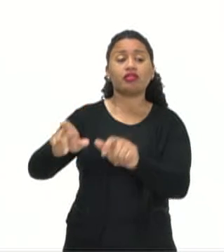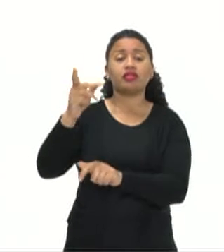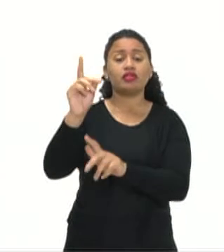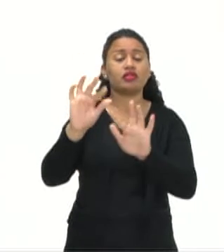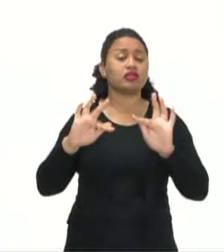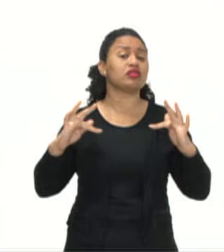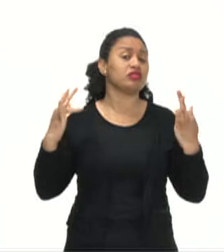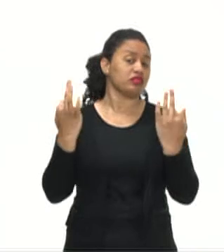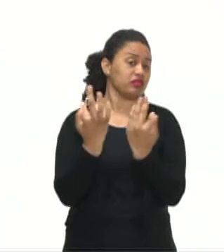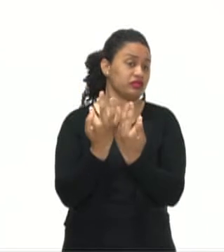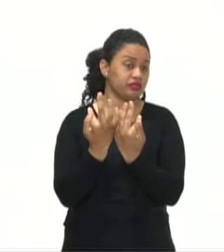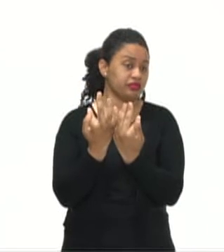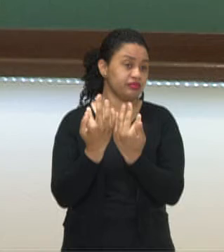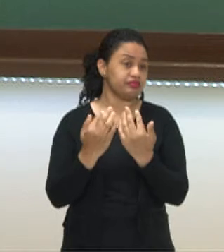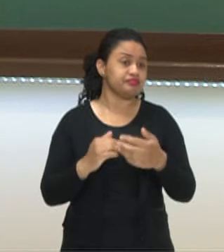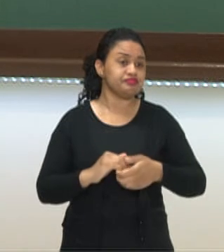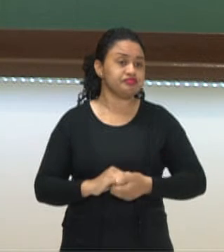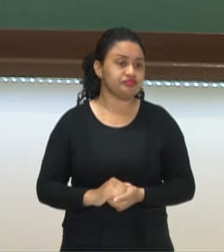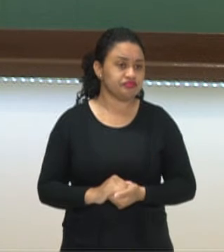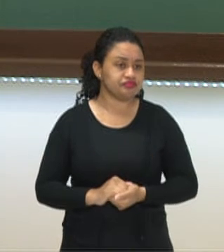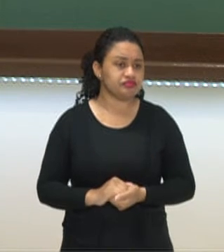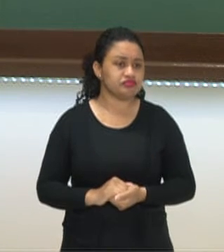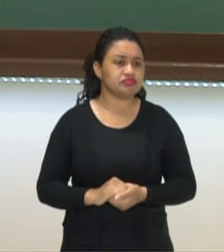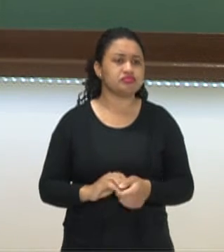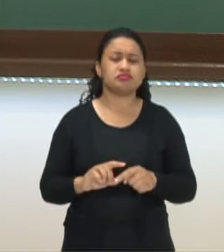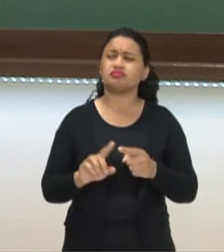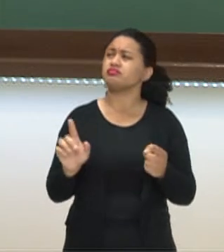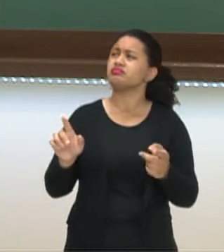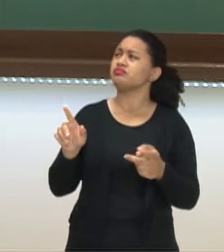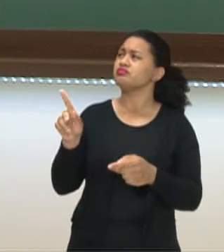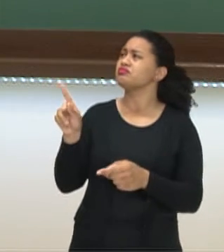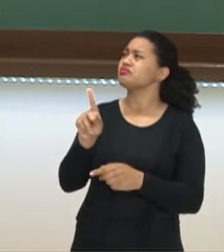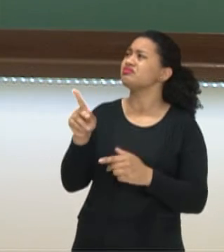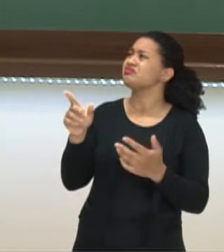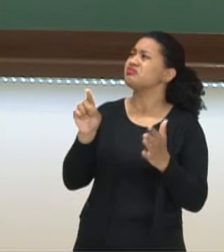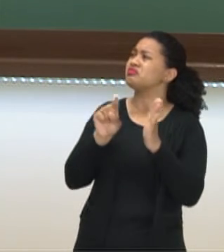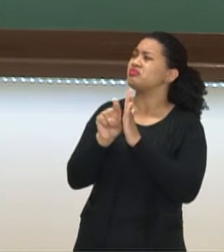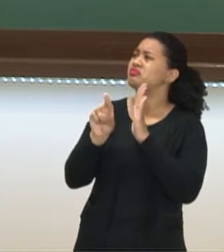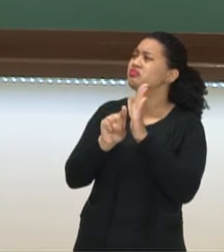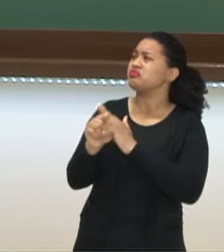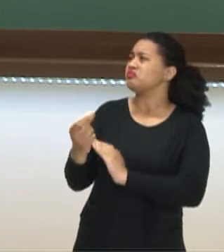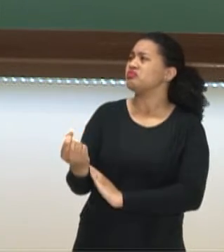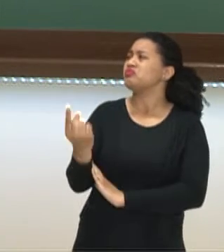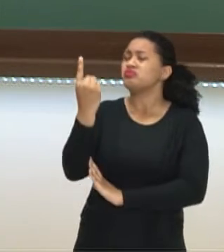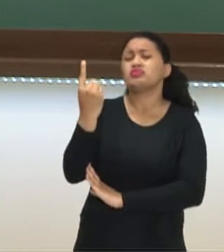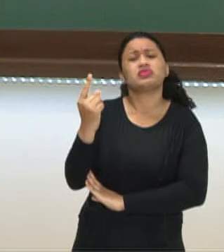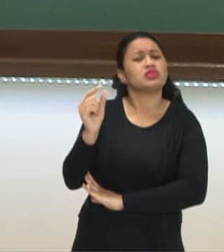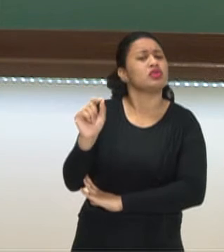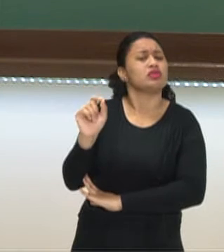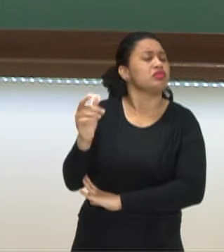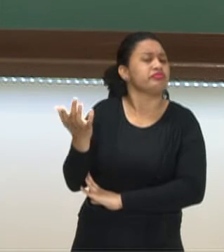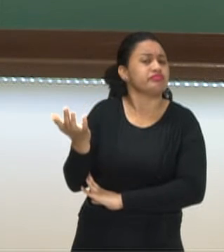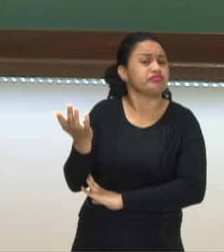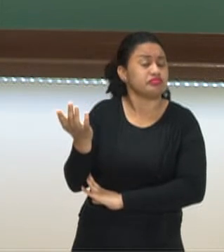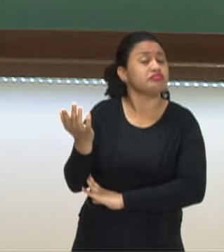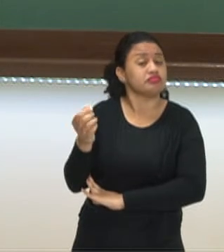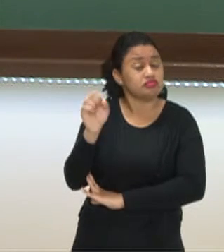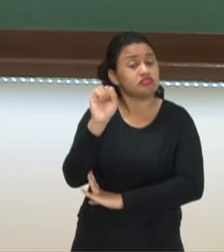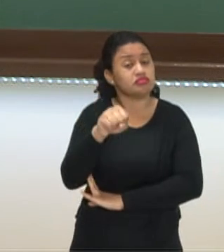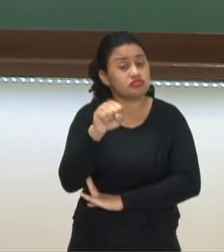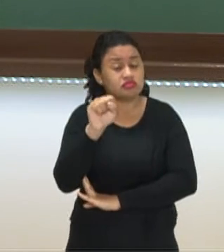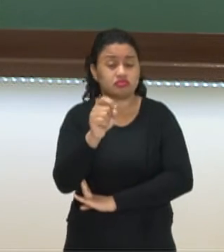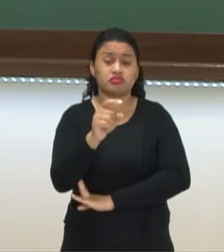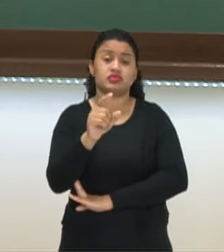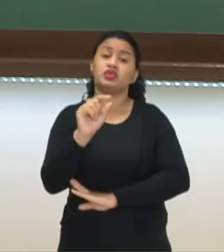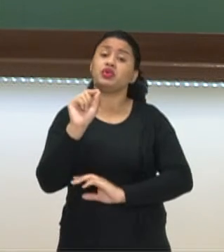sua família? Teacher, mas que perguntinhas estranhas essas, né? Sim, nós